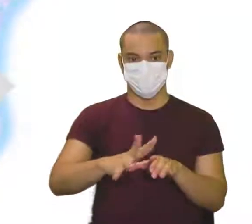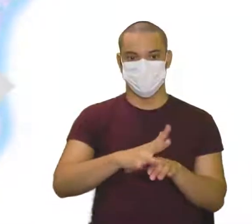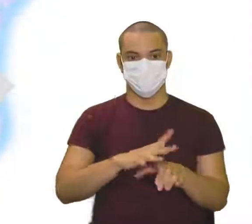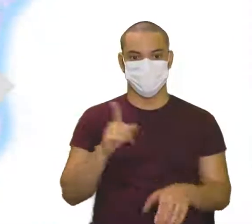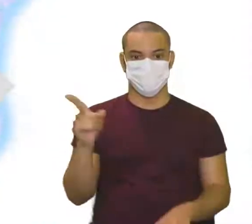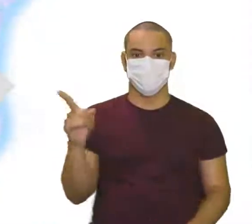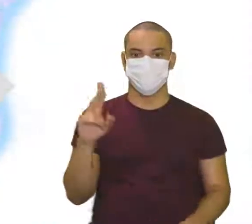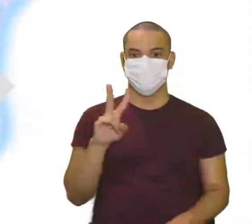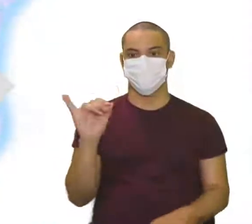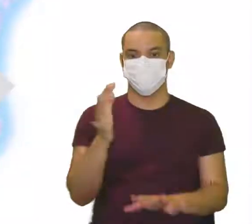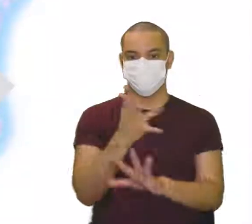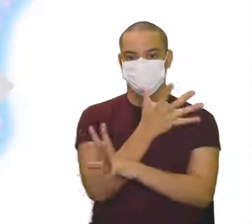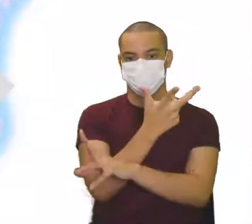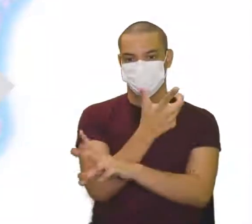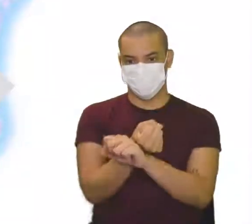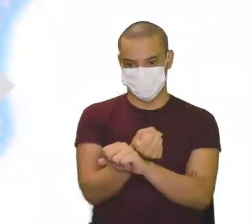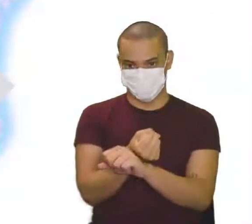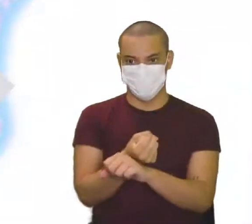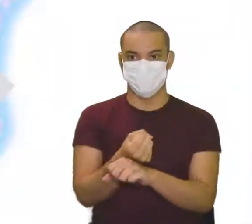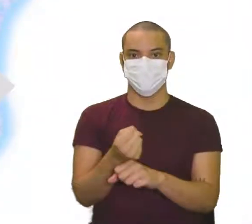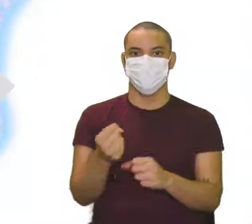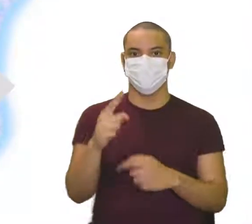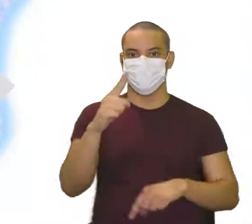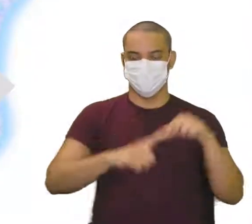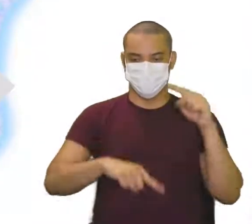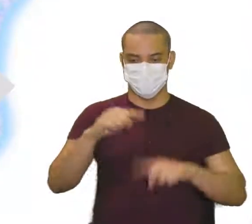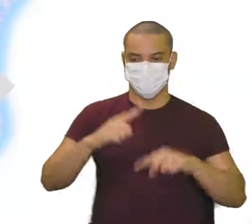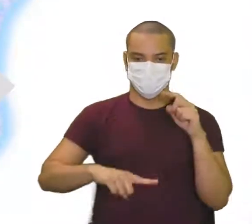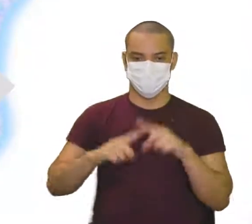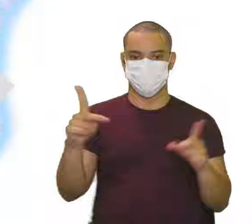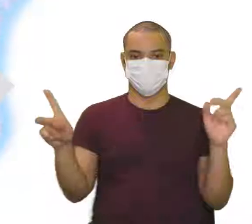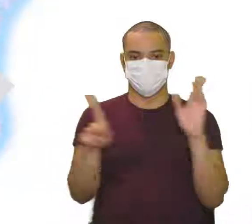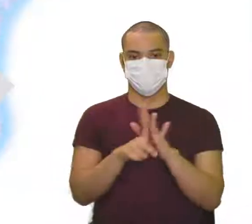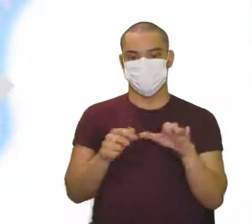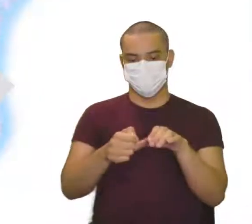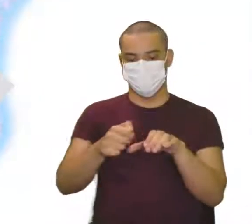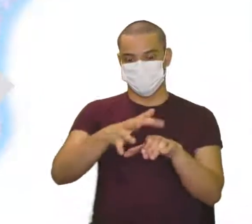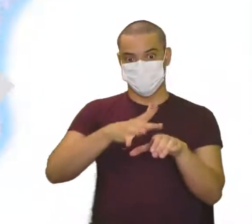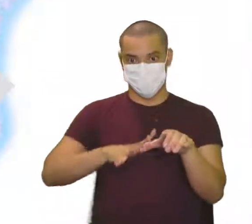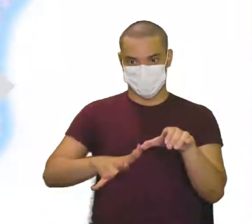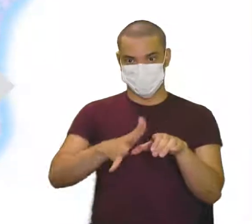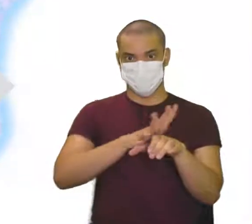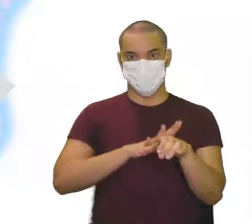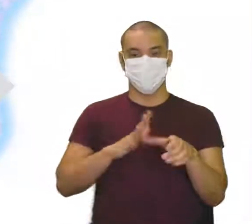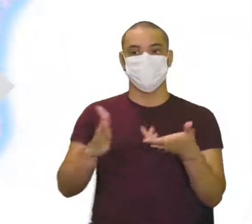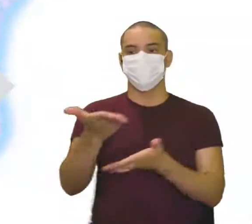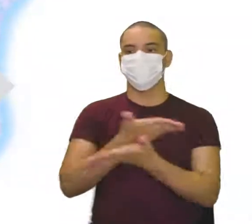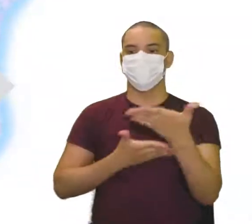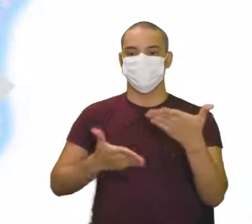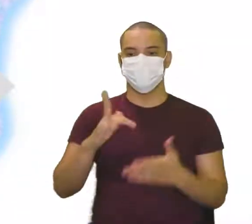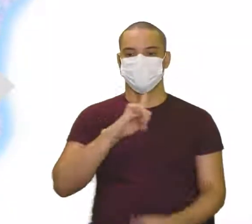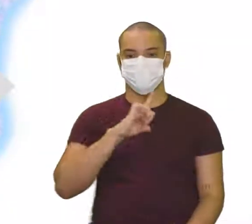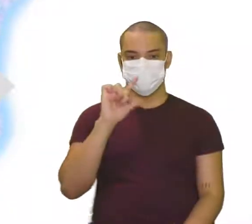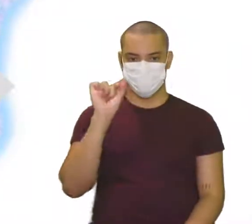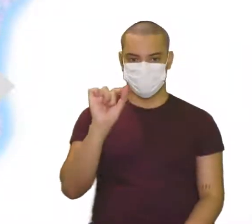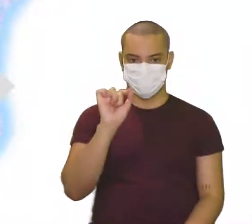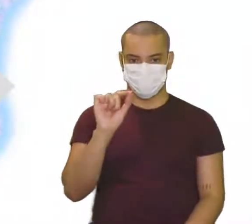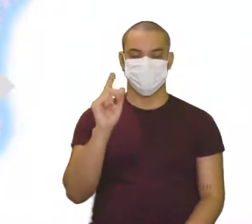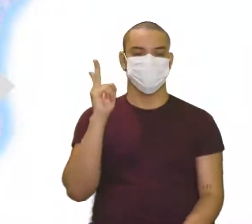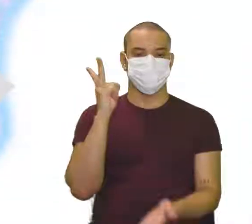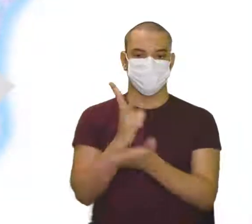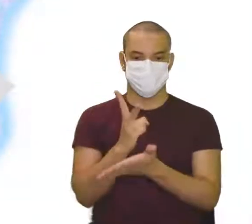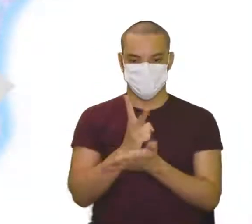a interação desses objetos com esse campo magnético, ok? Essa interação, ela tem o quê?